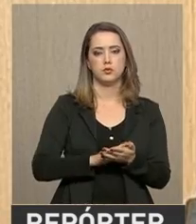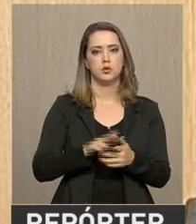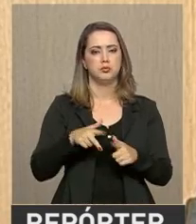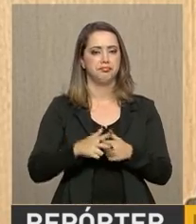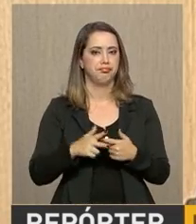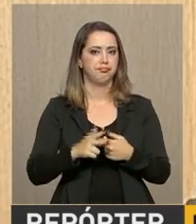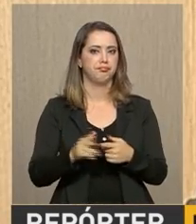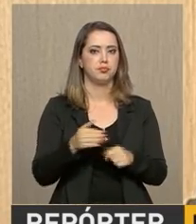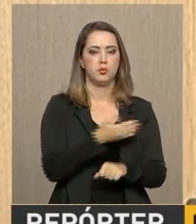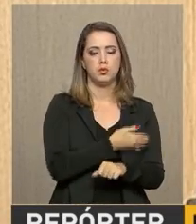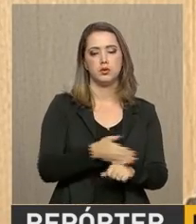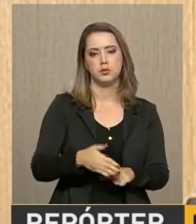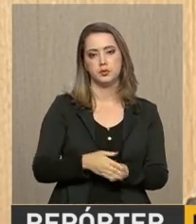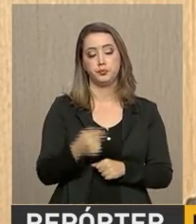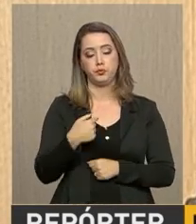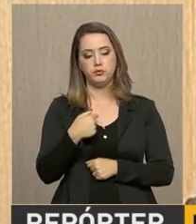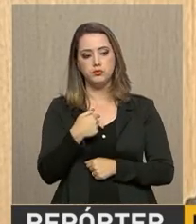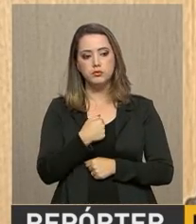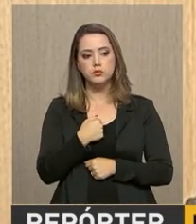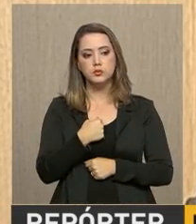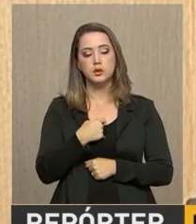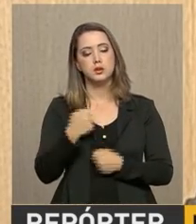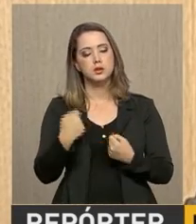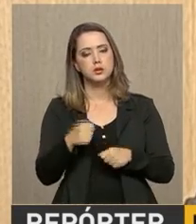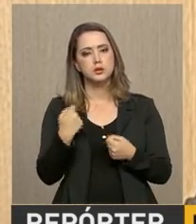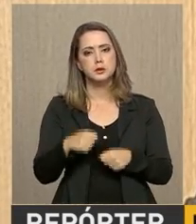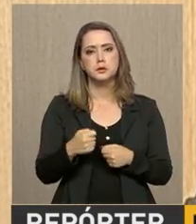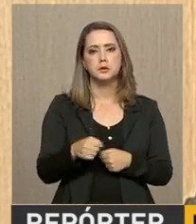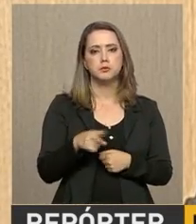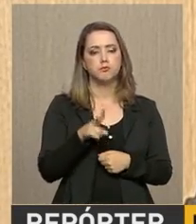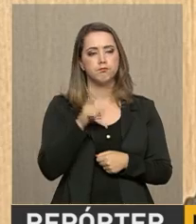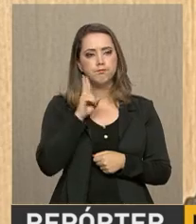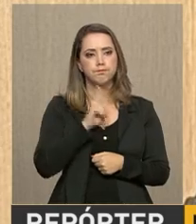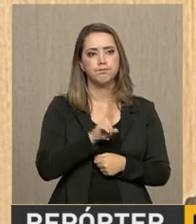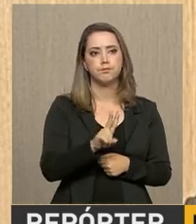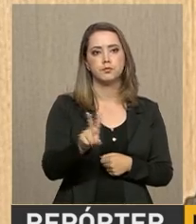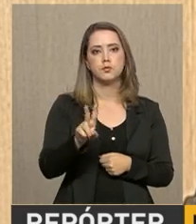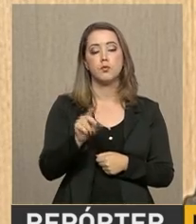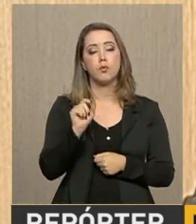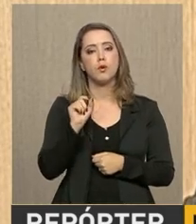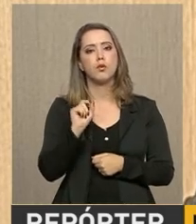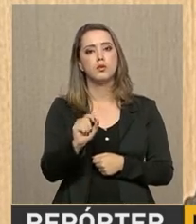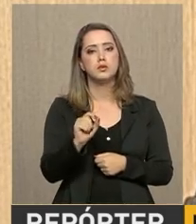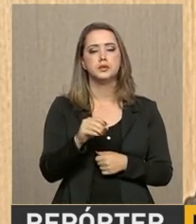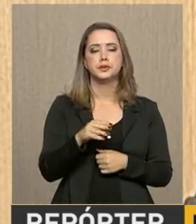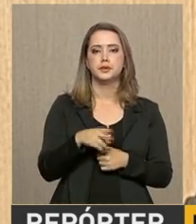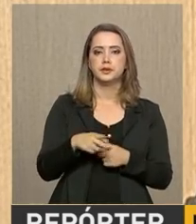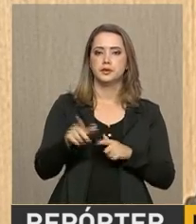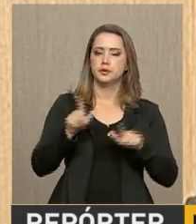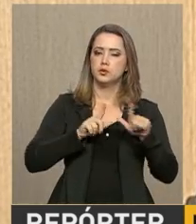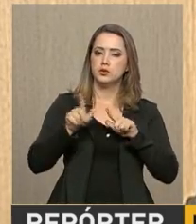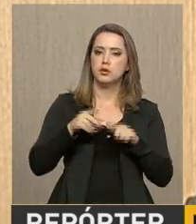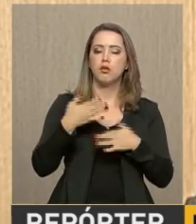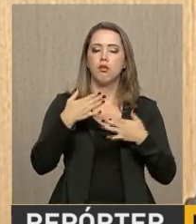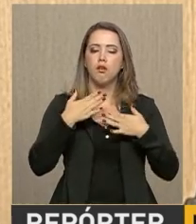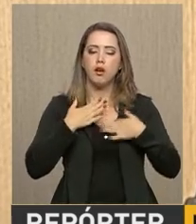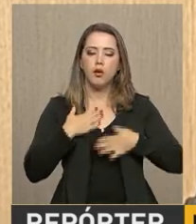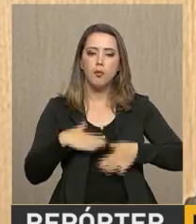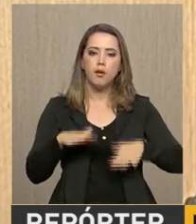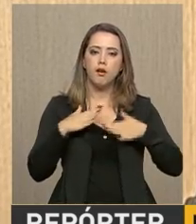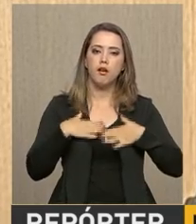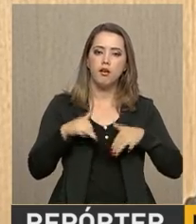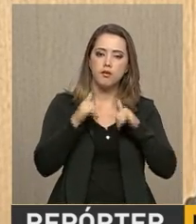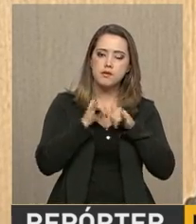Tenho procurado, a partir das entrevistas que eu tenho concedido, via os meios de comunicação, tranquilizar